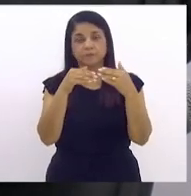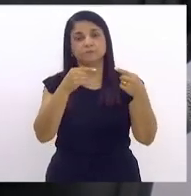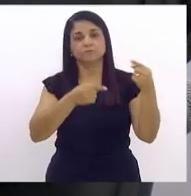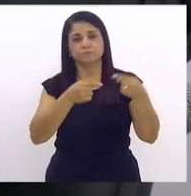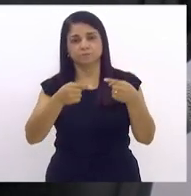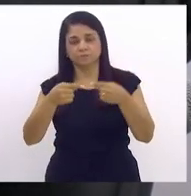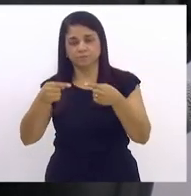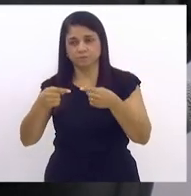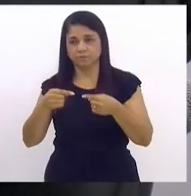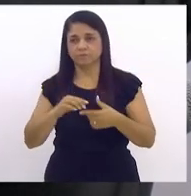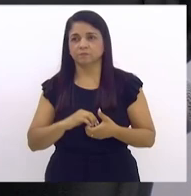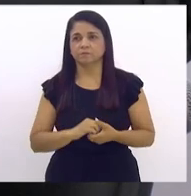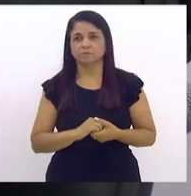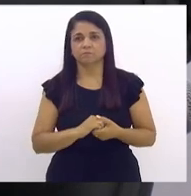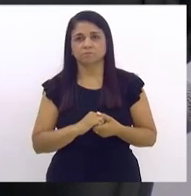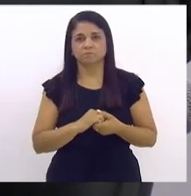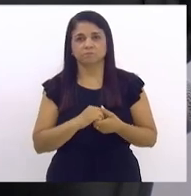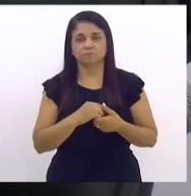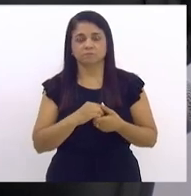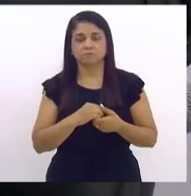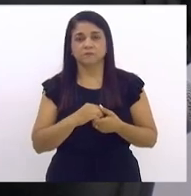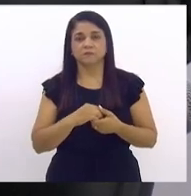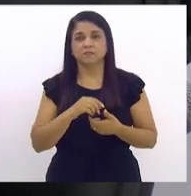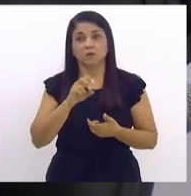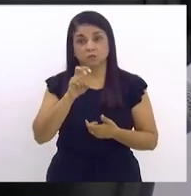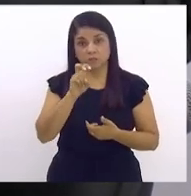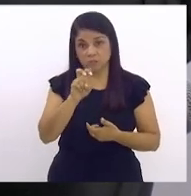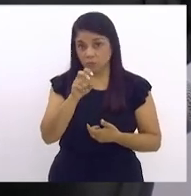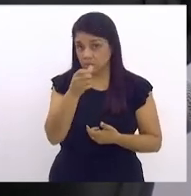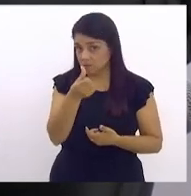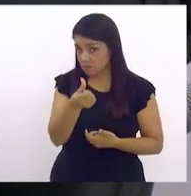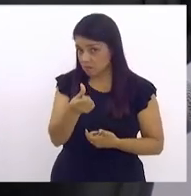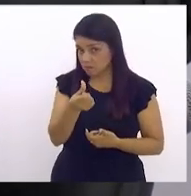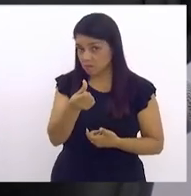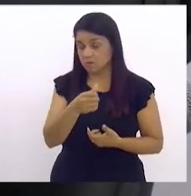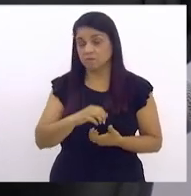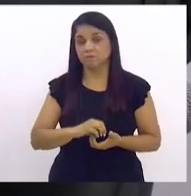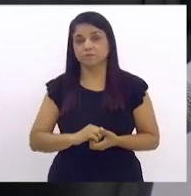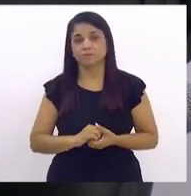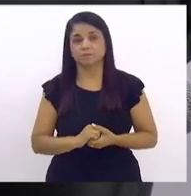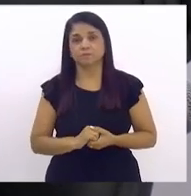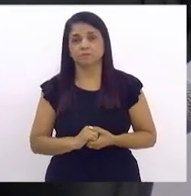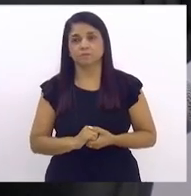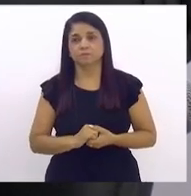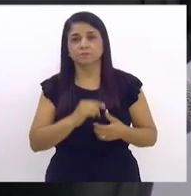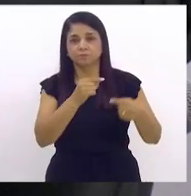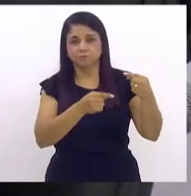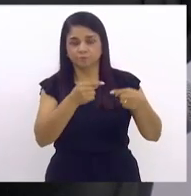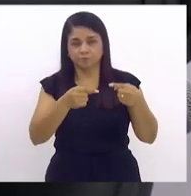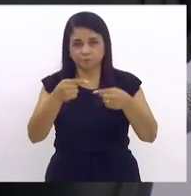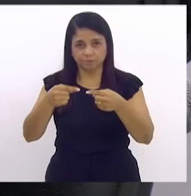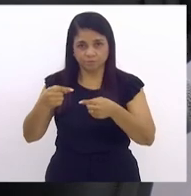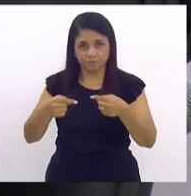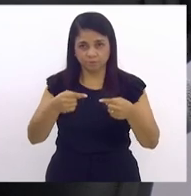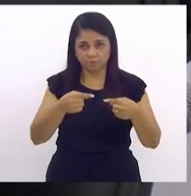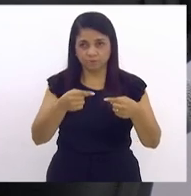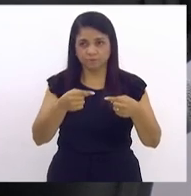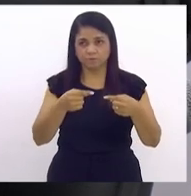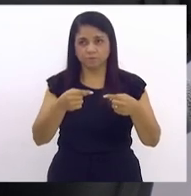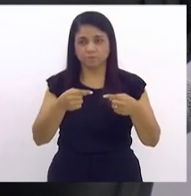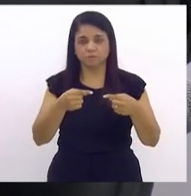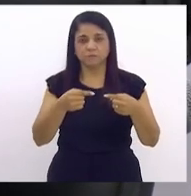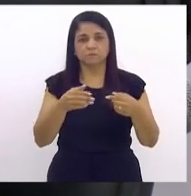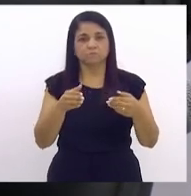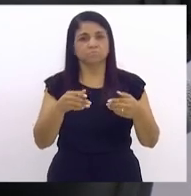discussão, não havendo... 56, item 56... Em discussão.